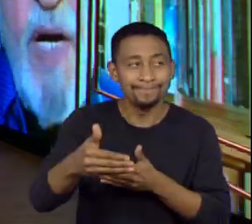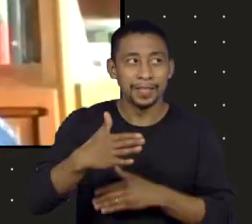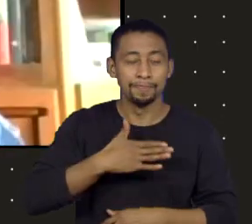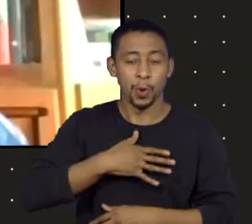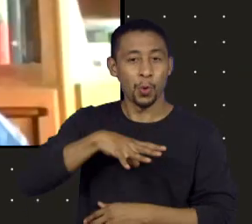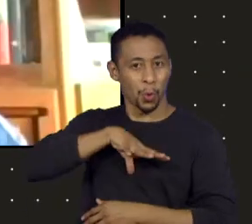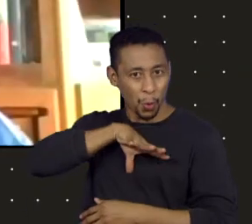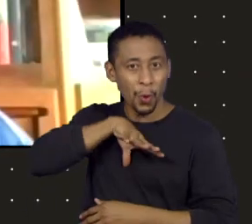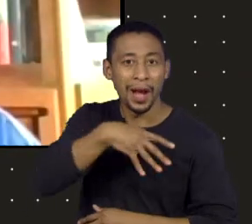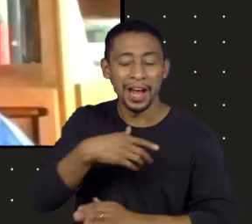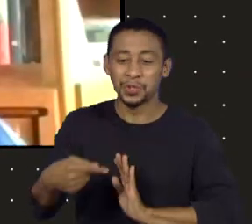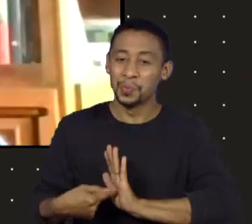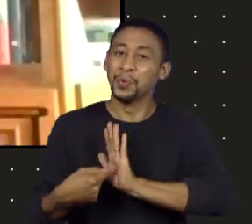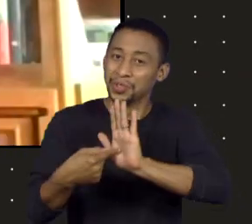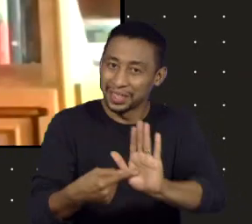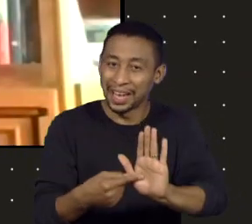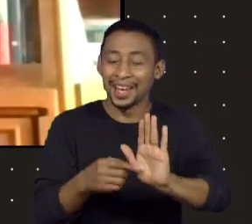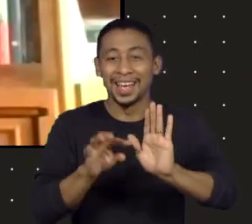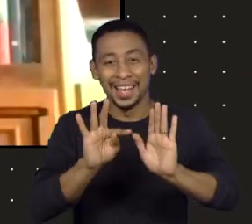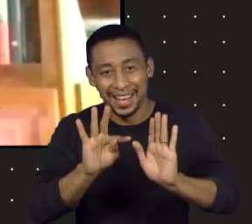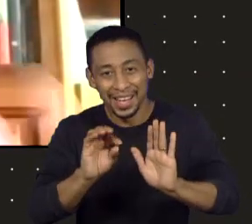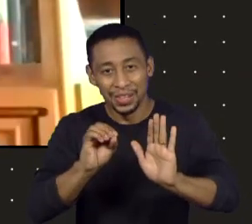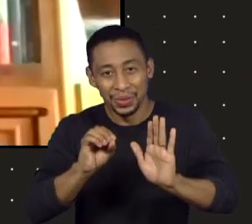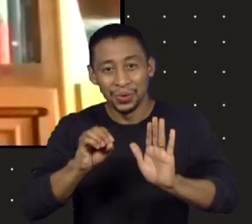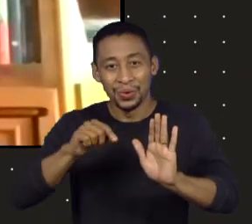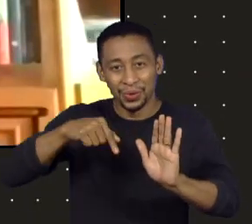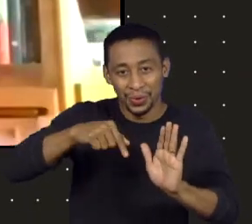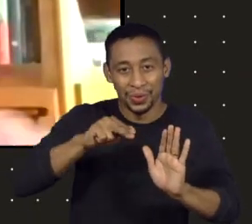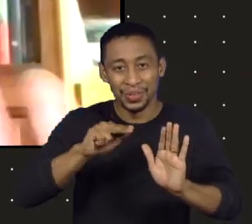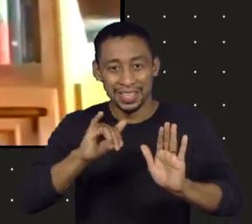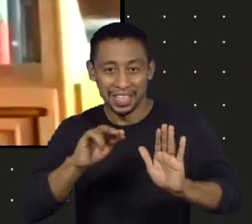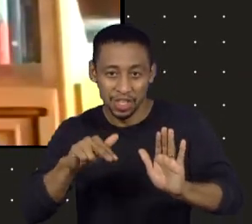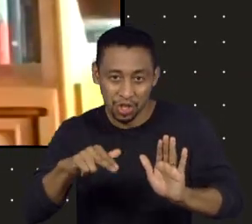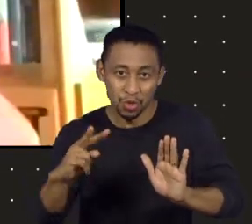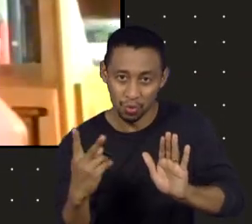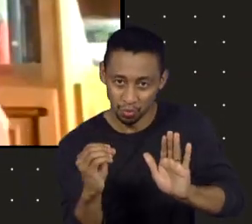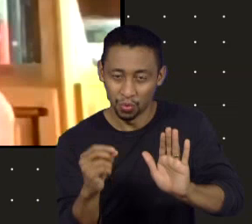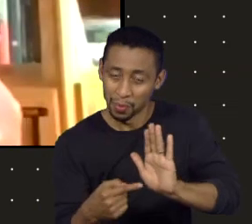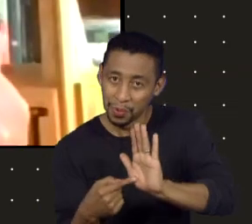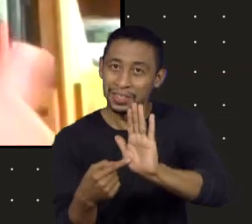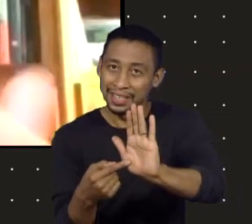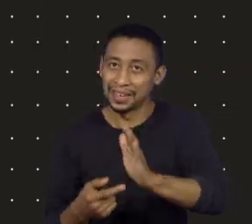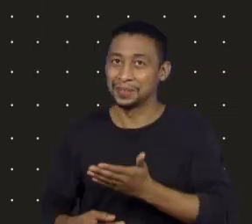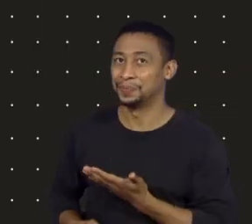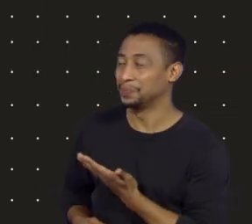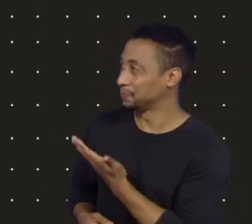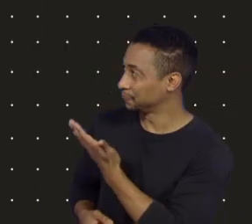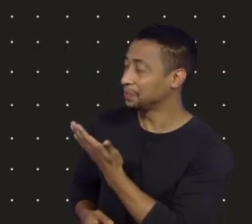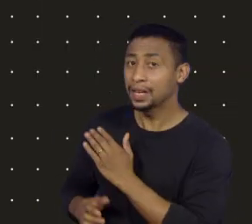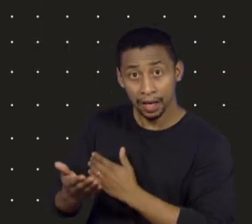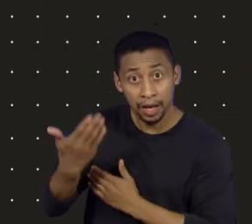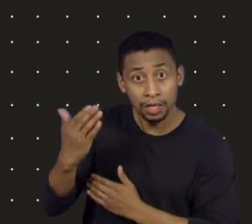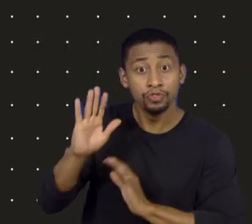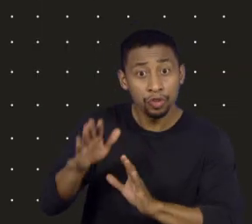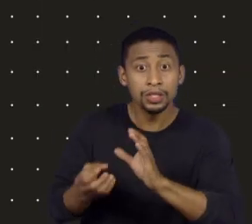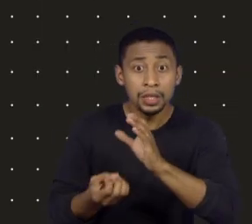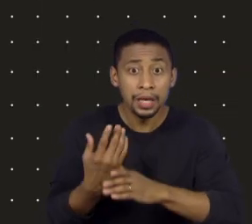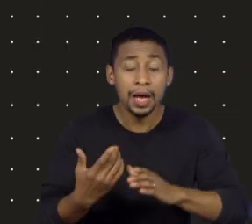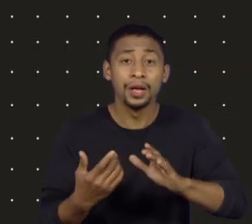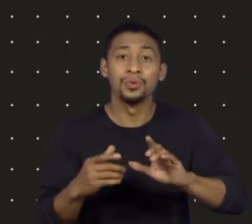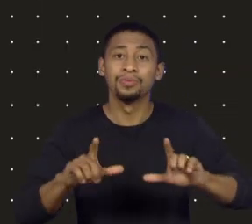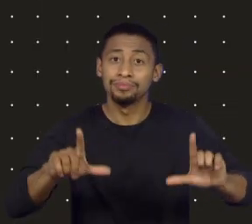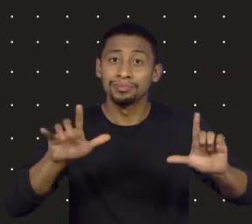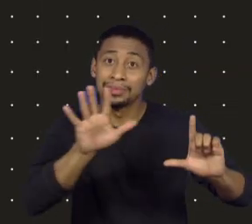tive coragem de mostrar o Toquinho. Eu já tinha feito capas para o Vinícius, para o próprio Toquinho, para os dois, enfim.